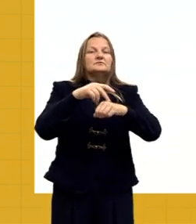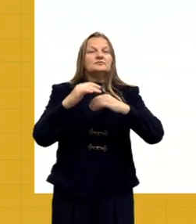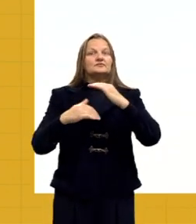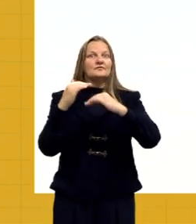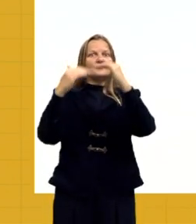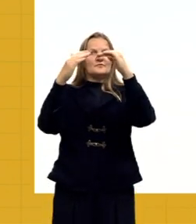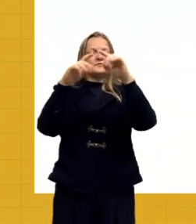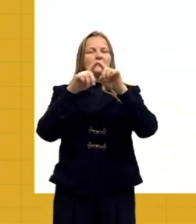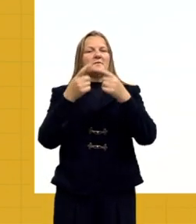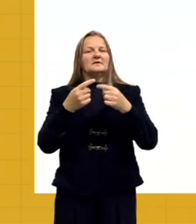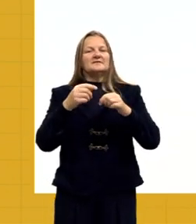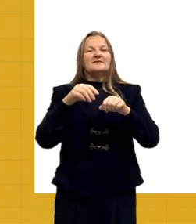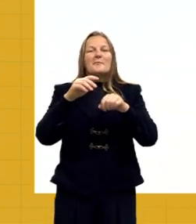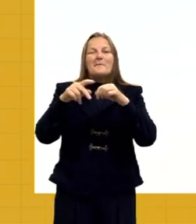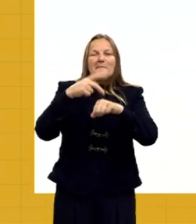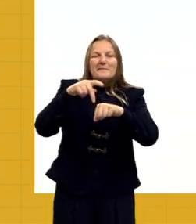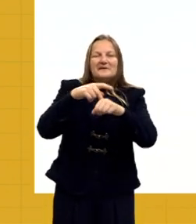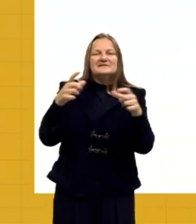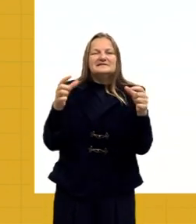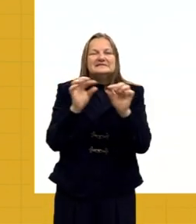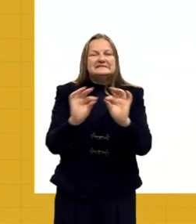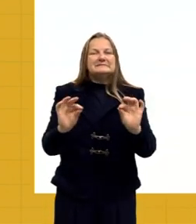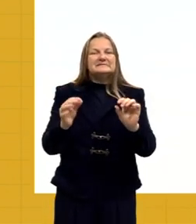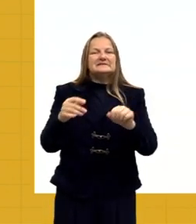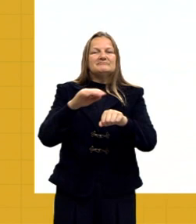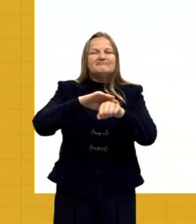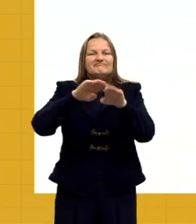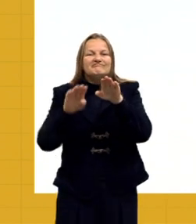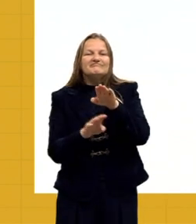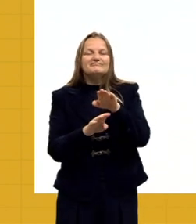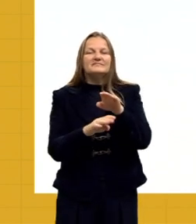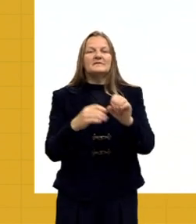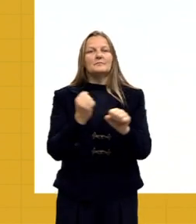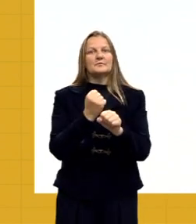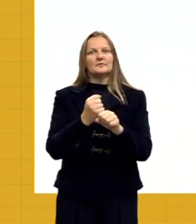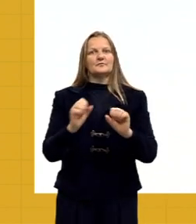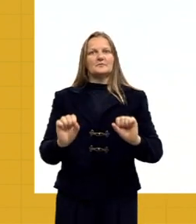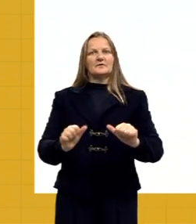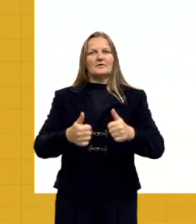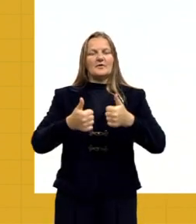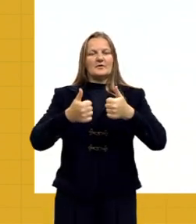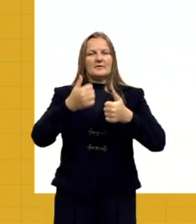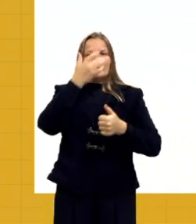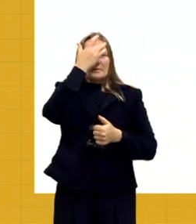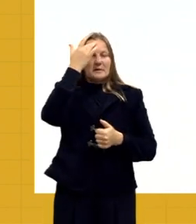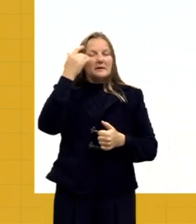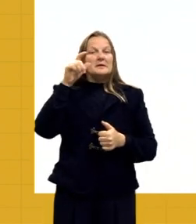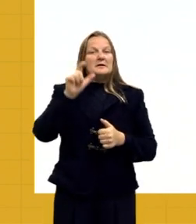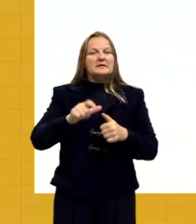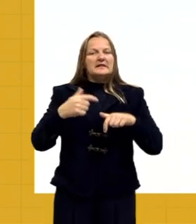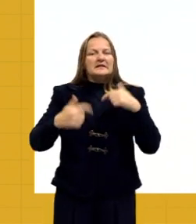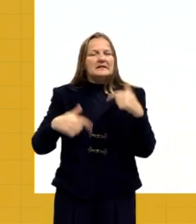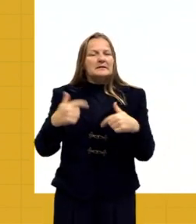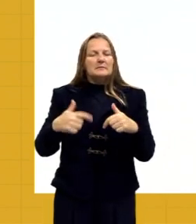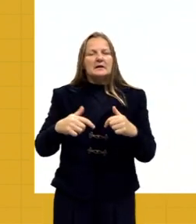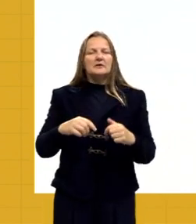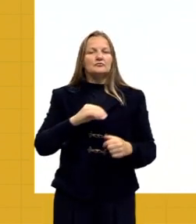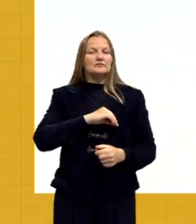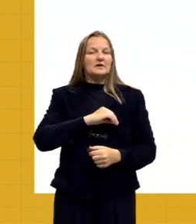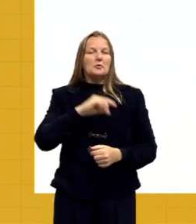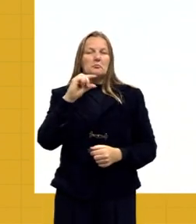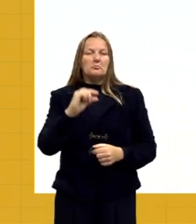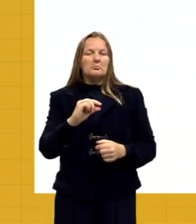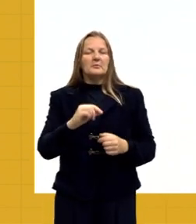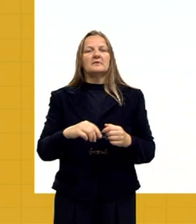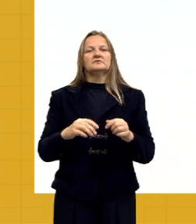mas no país subdesenvolvido consigo produzir ele melhor né a mão de obra mais barata com essa tecnologia